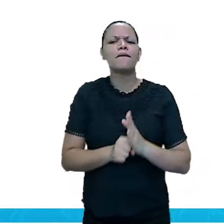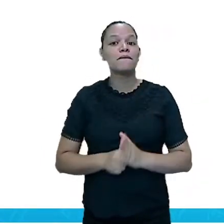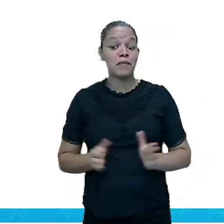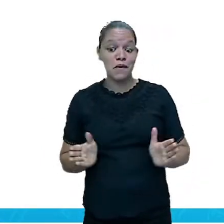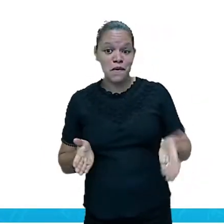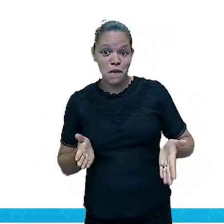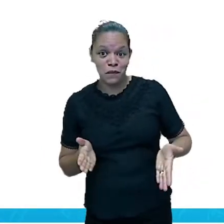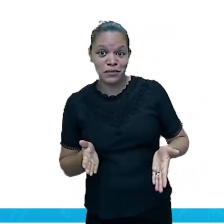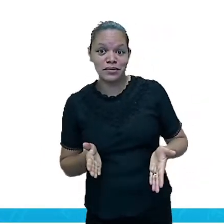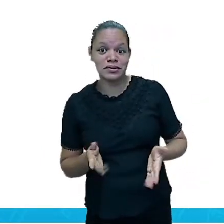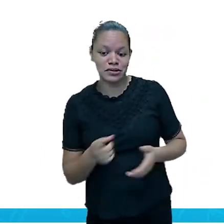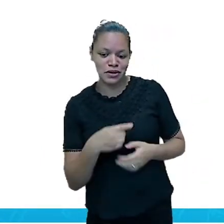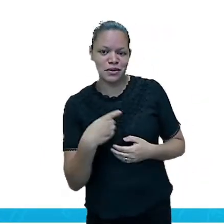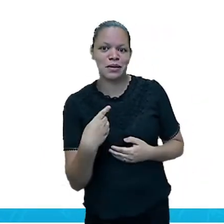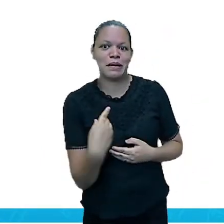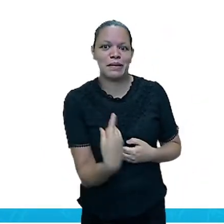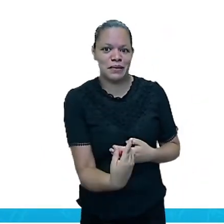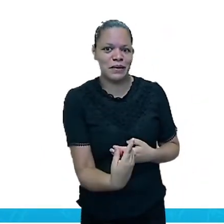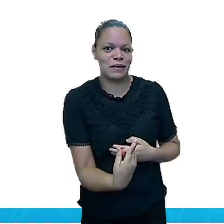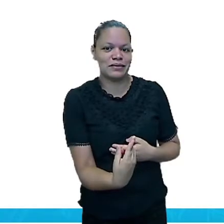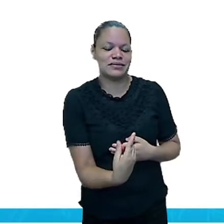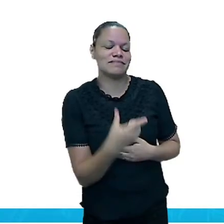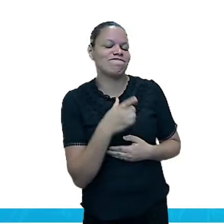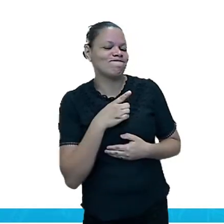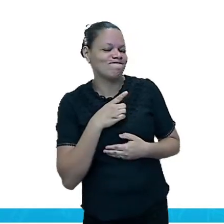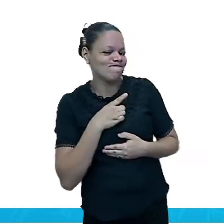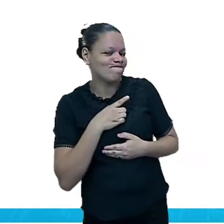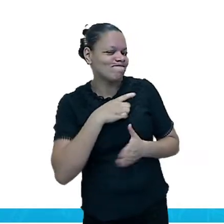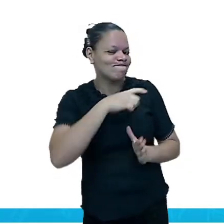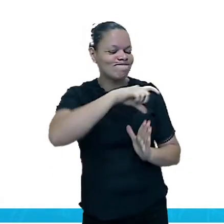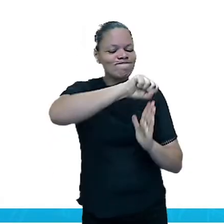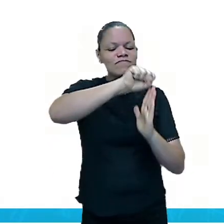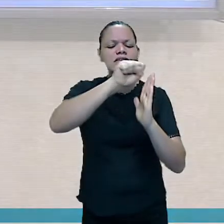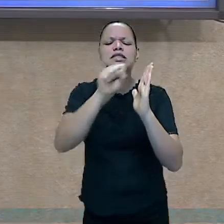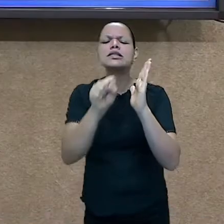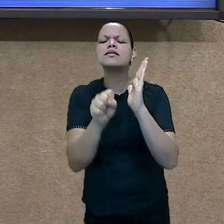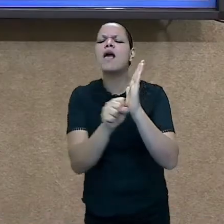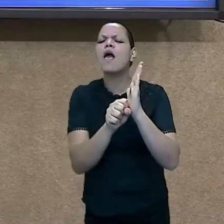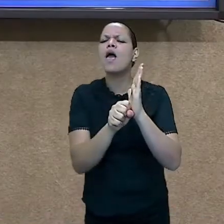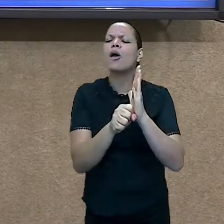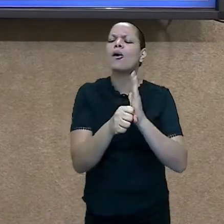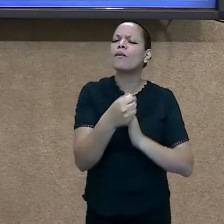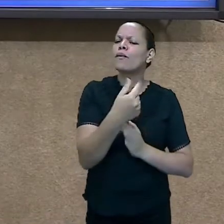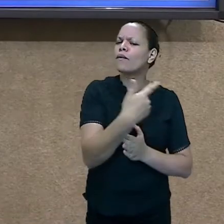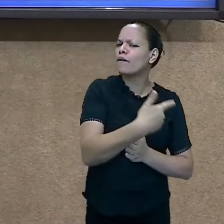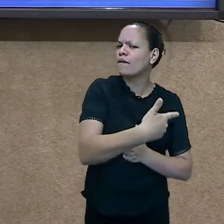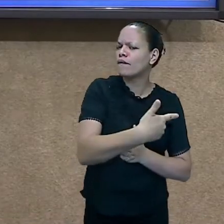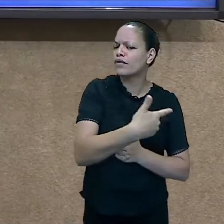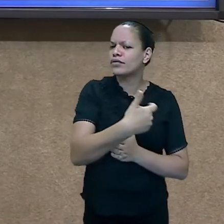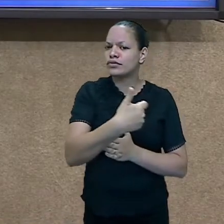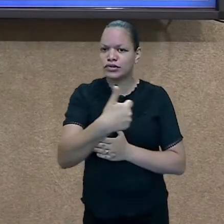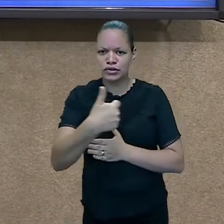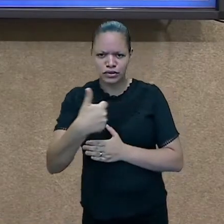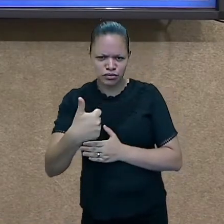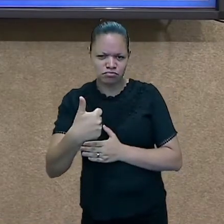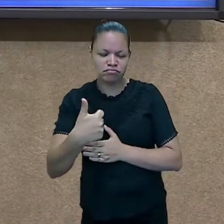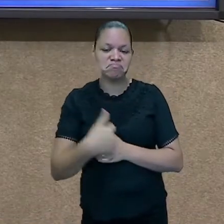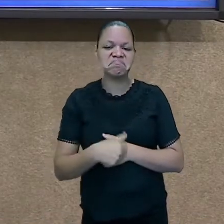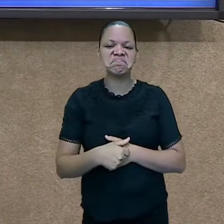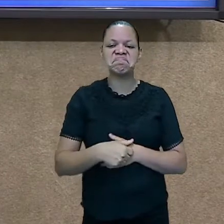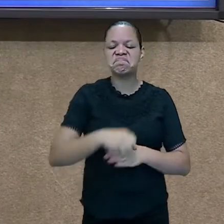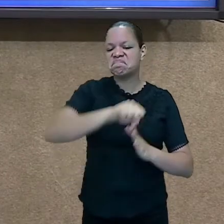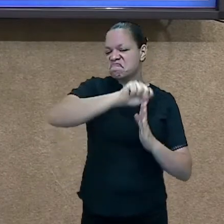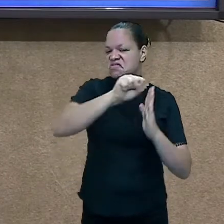21, Então, nos livros de história, vocês vão deparar muito com essa nomenclatura. Século